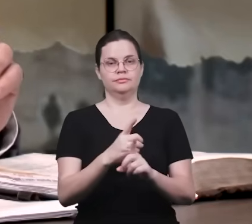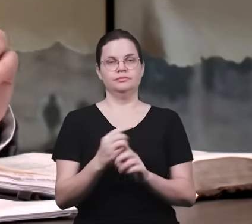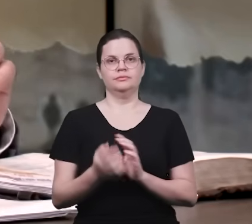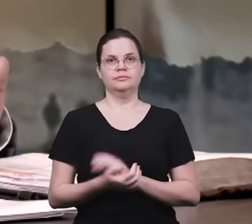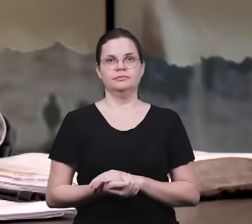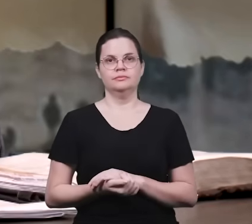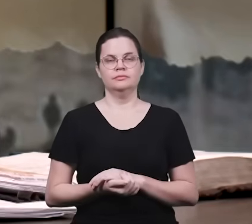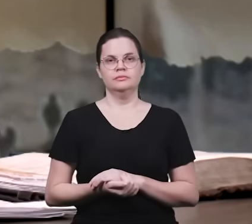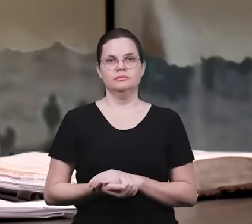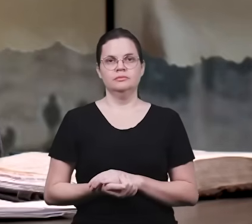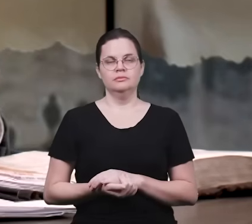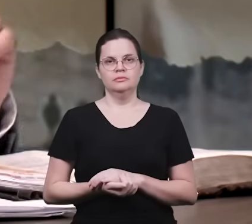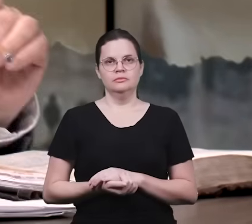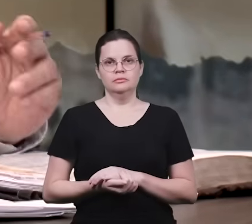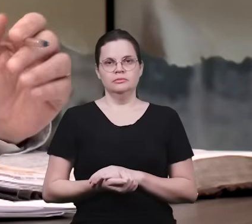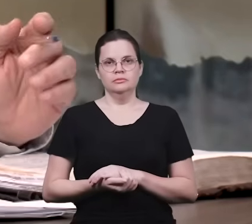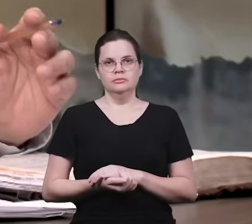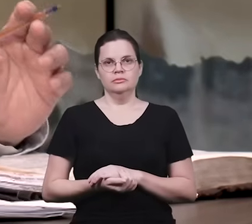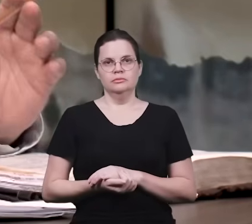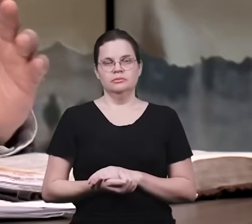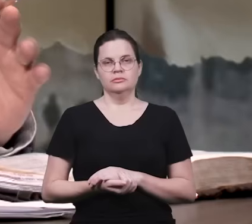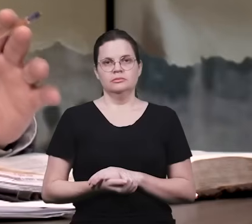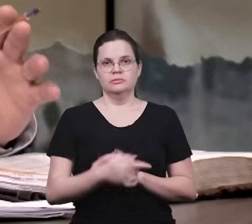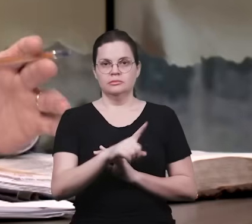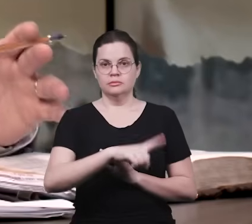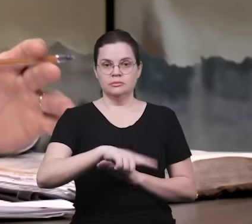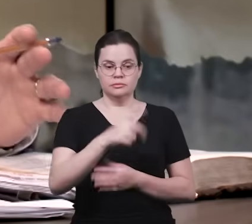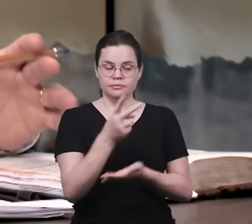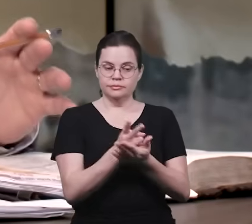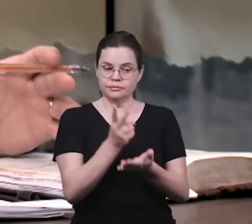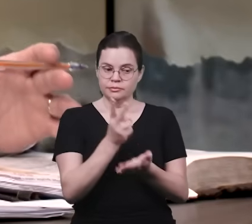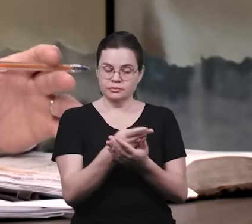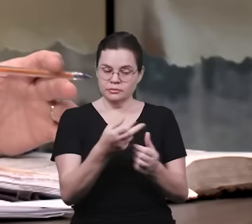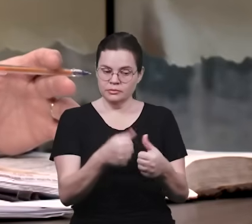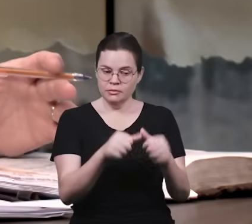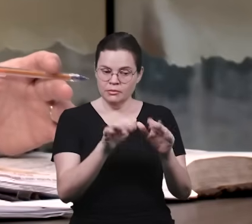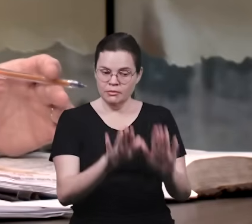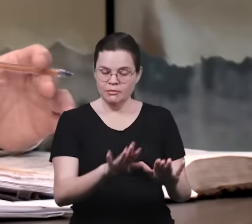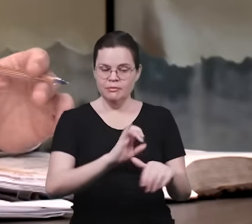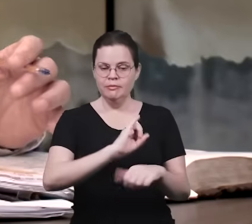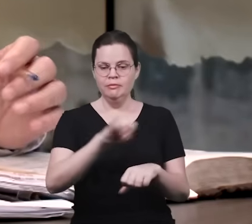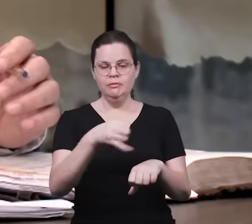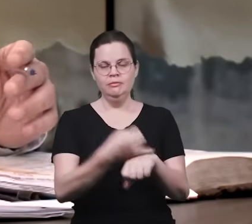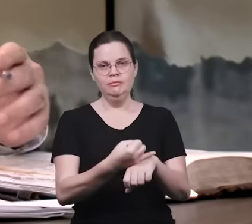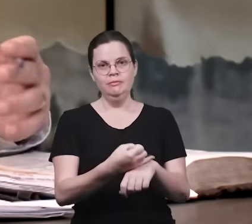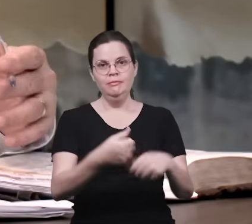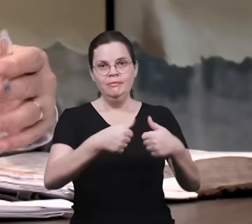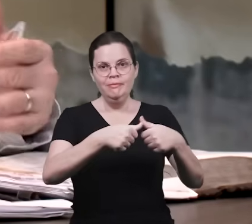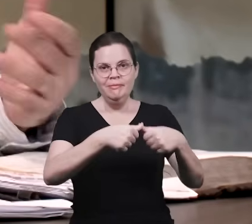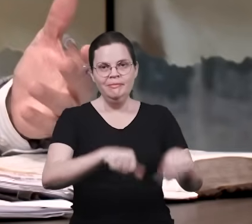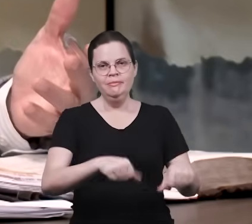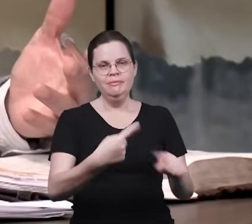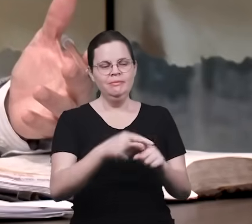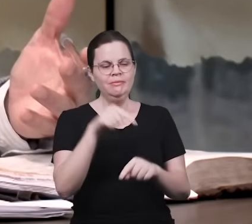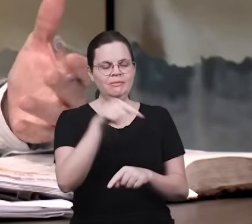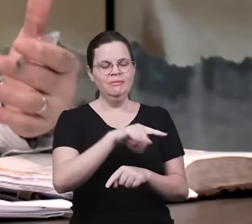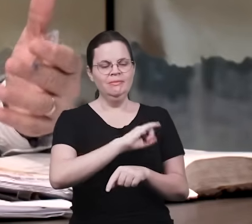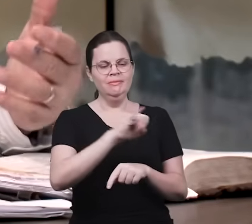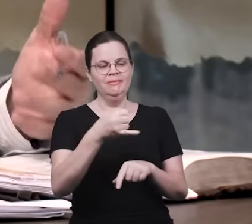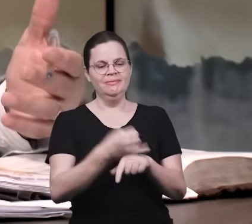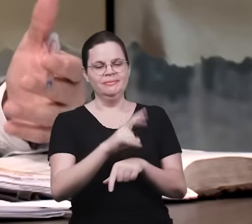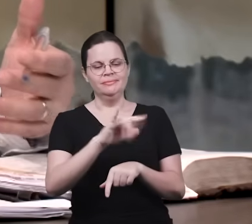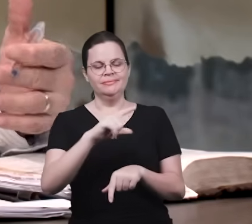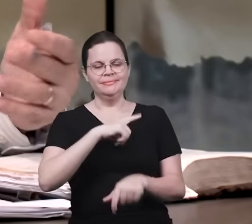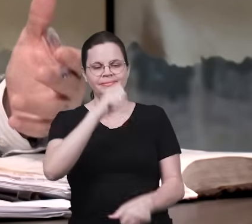aquela igreja que estava iniciando, a permanecer em Jerusalém, porque eles seriam revestidos,